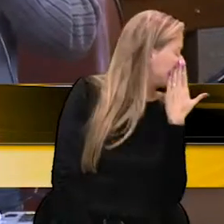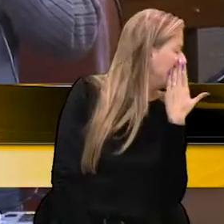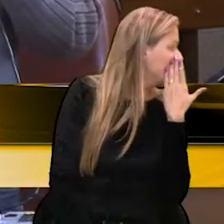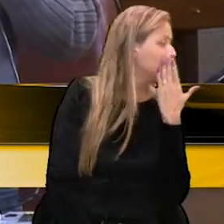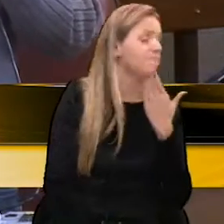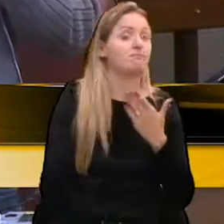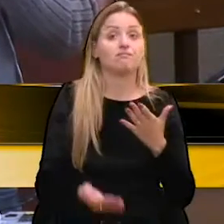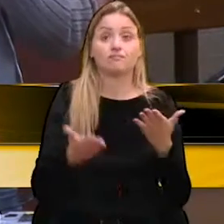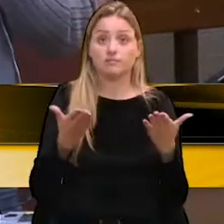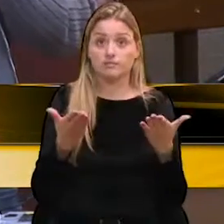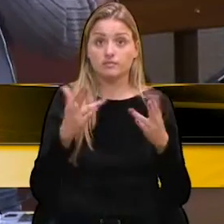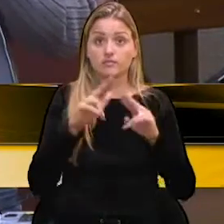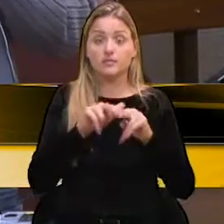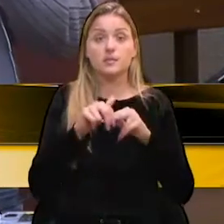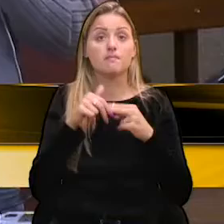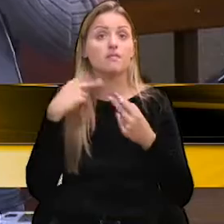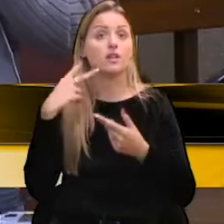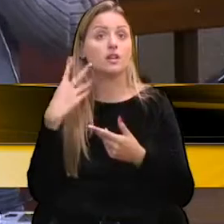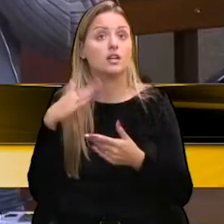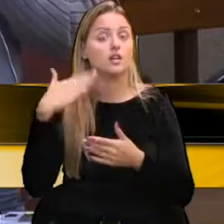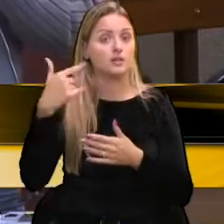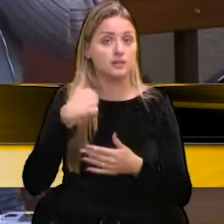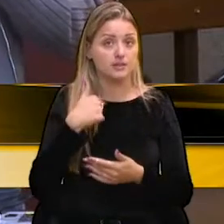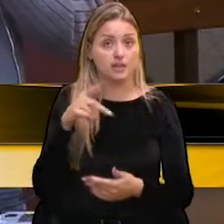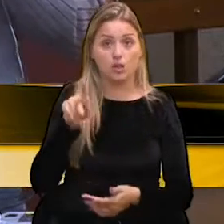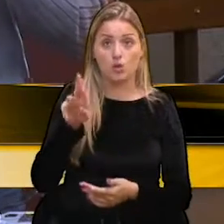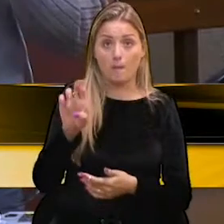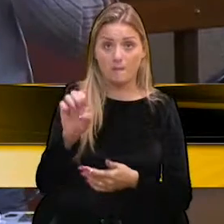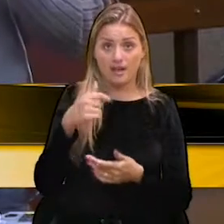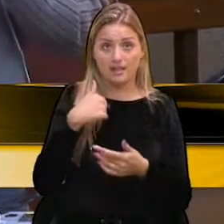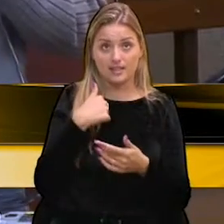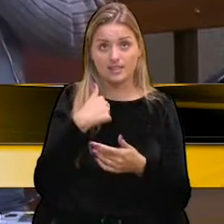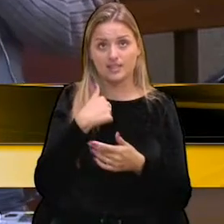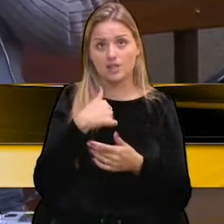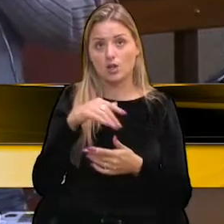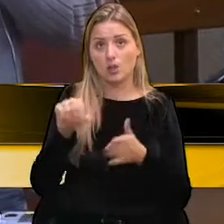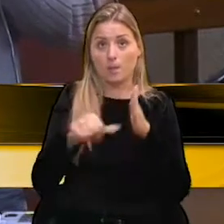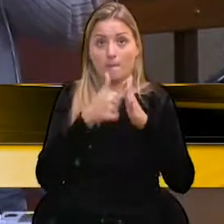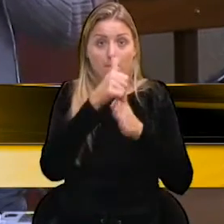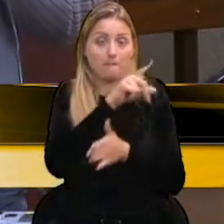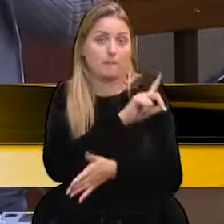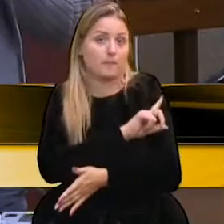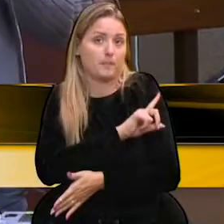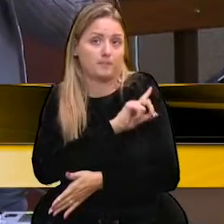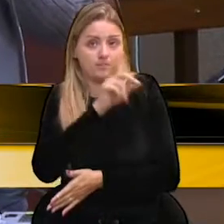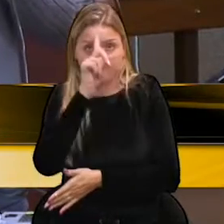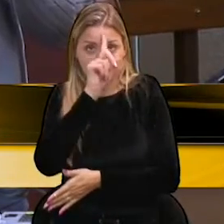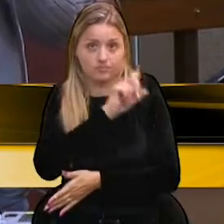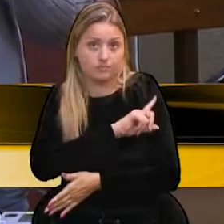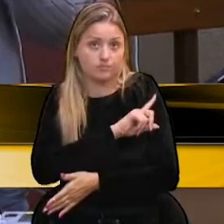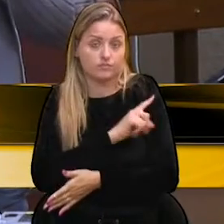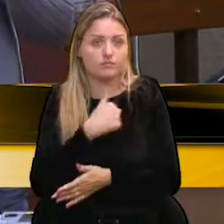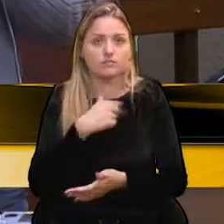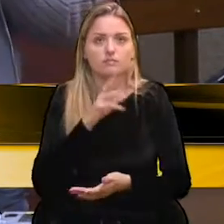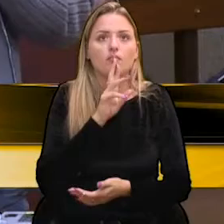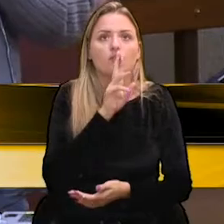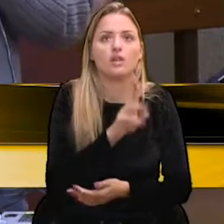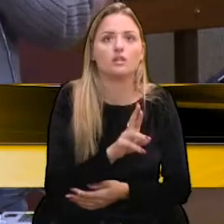pares. Eu, quando eu estava no meu pré lá, que eu quase aprendi a ler, mas cheguei na primeira série, eu respondia de forma